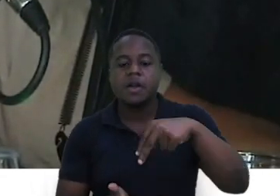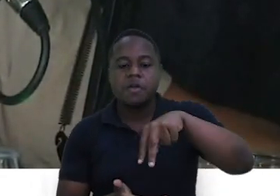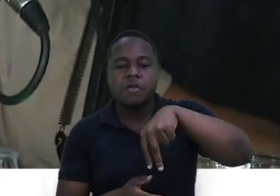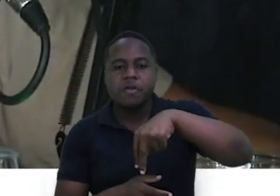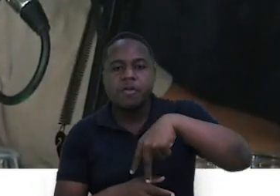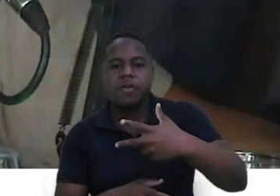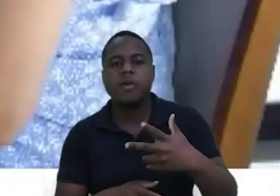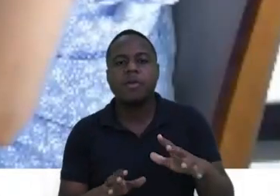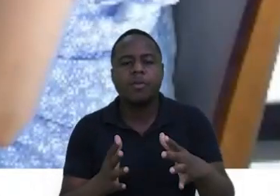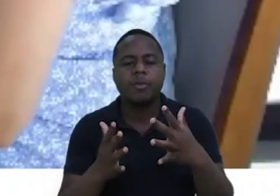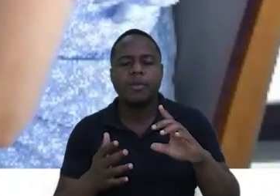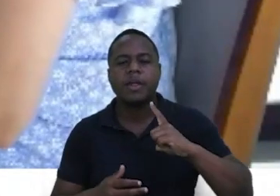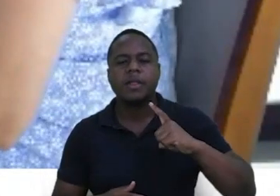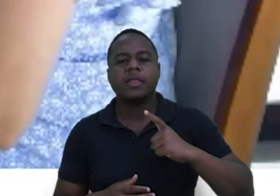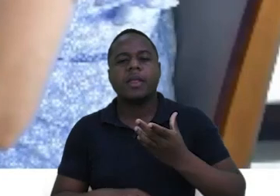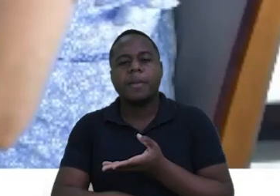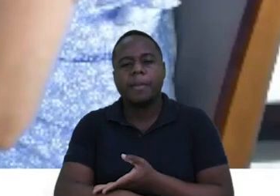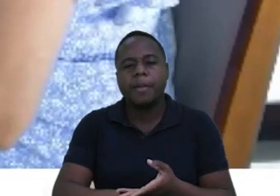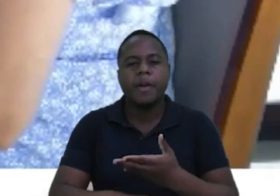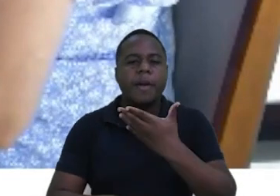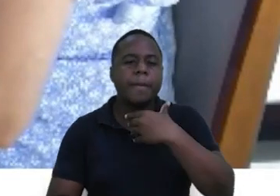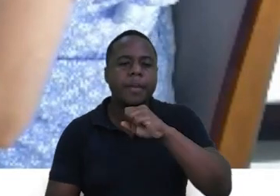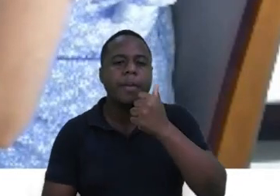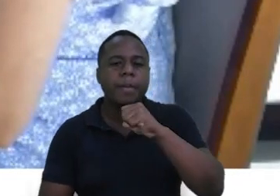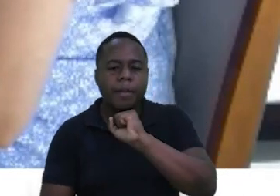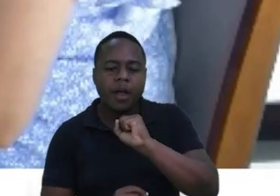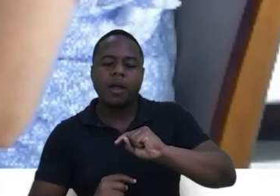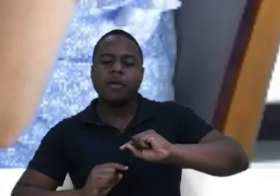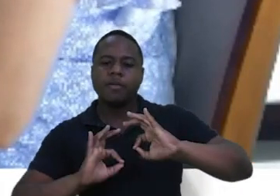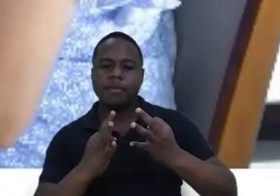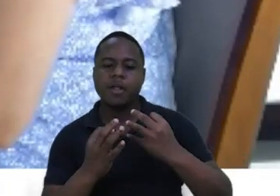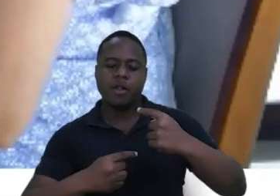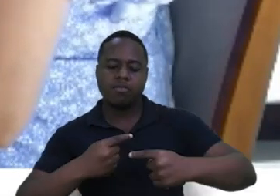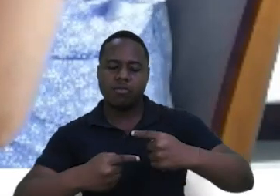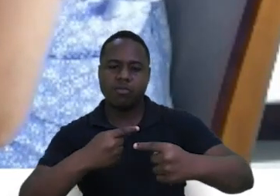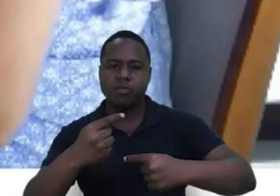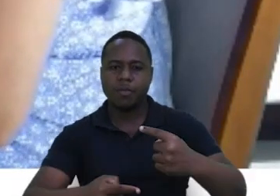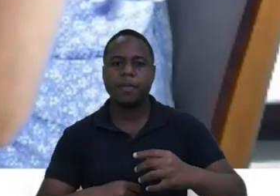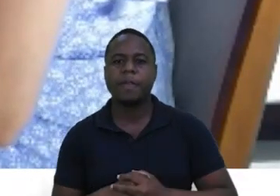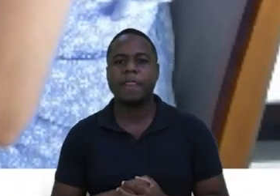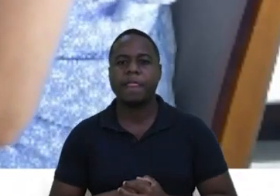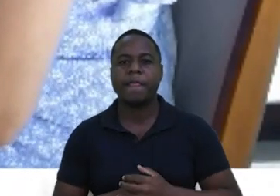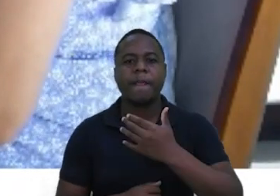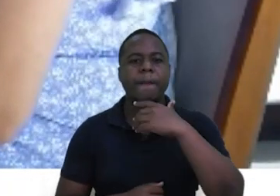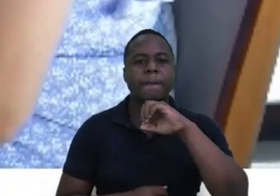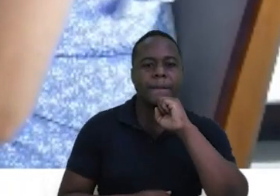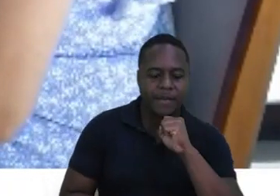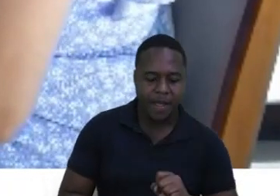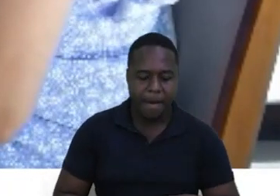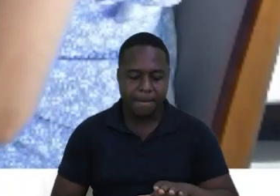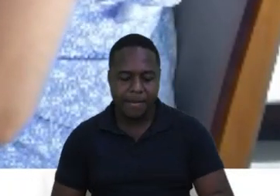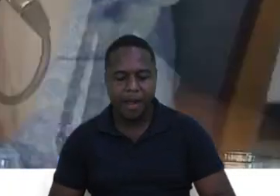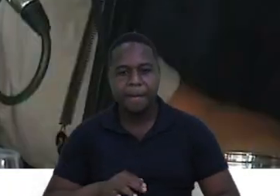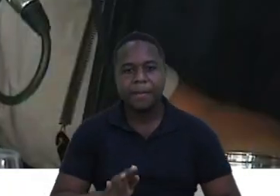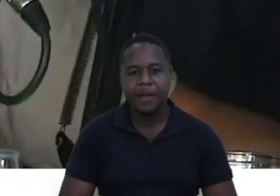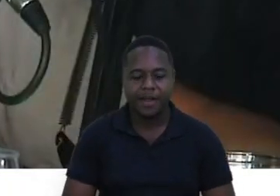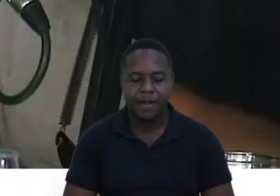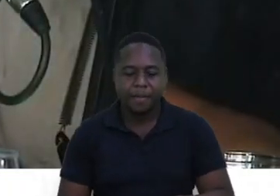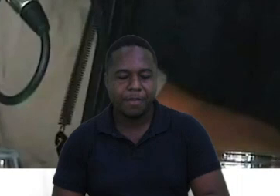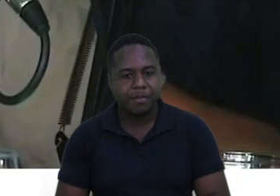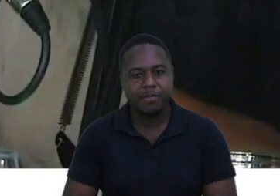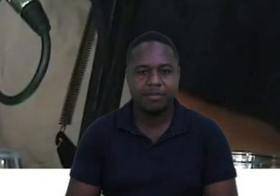estudo mais tradicionalista, mais passado de pai e de mãe ali, que a gente pisa no pé do pai, o pai vai ensinando 2 para 2 para